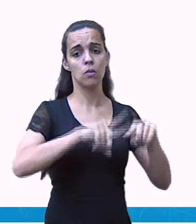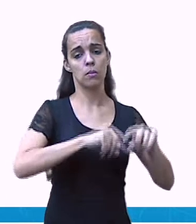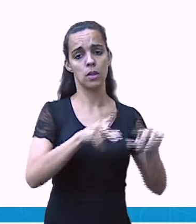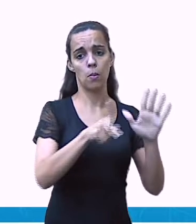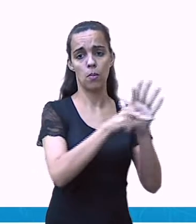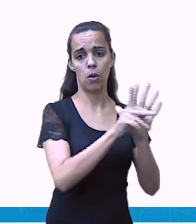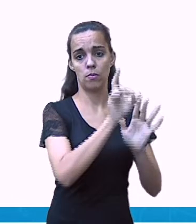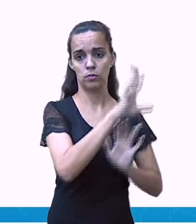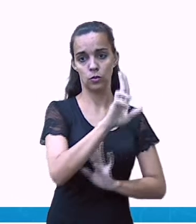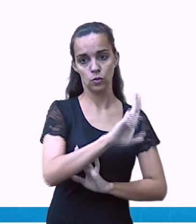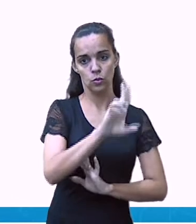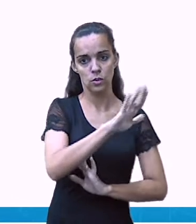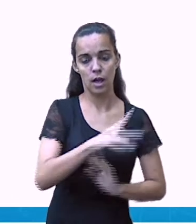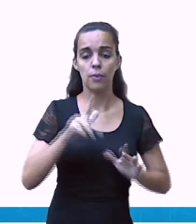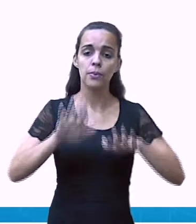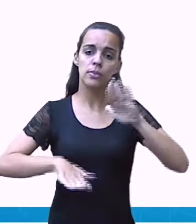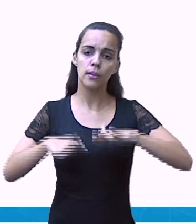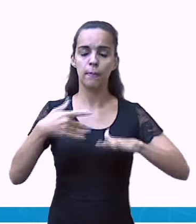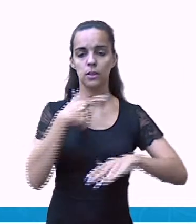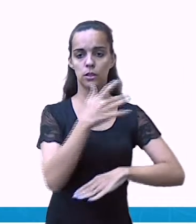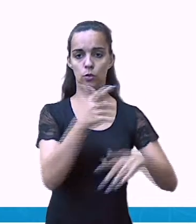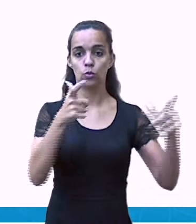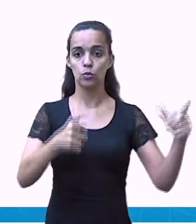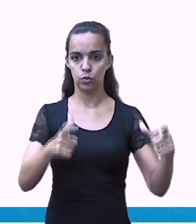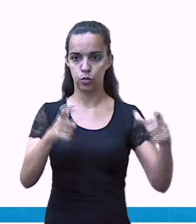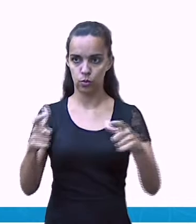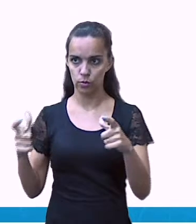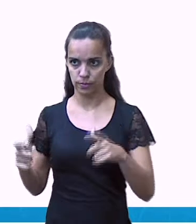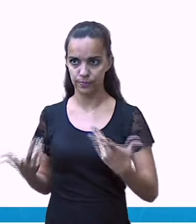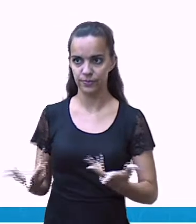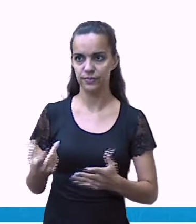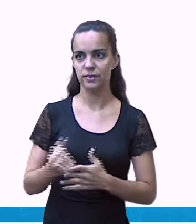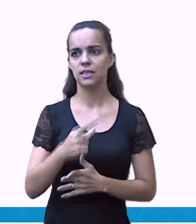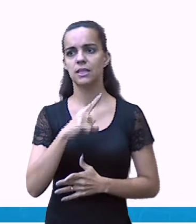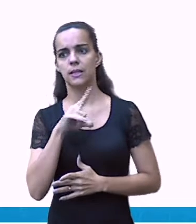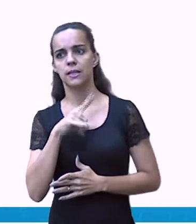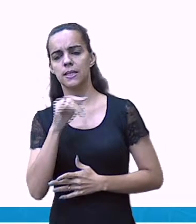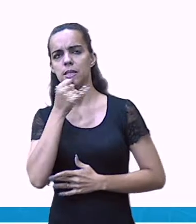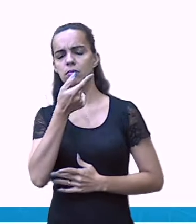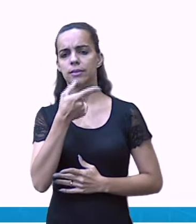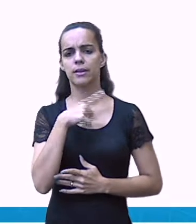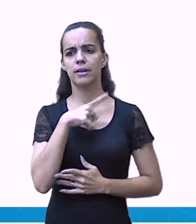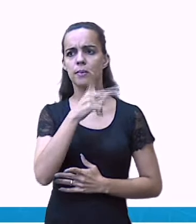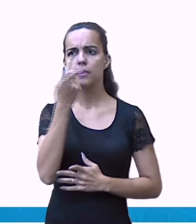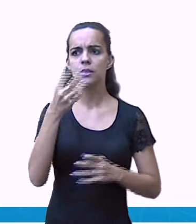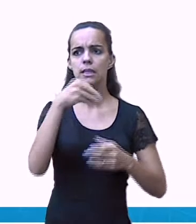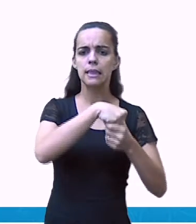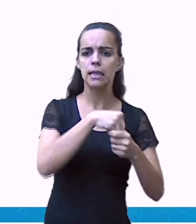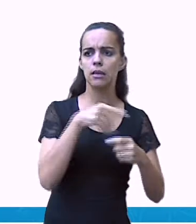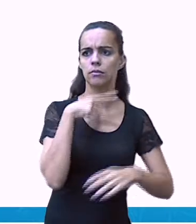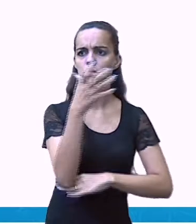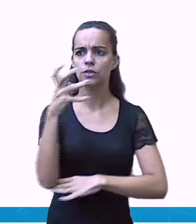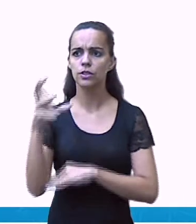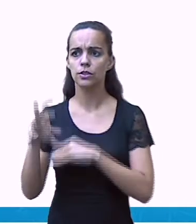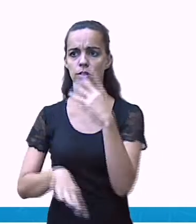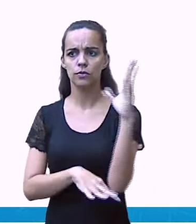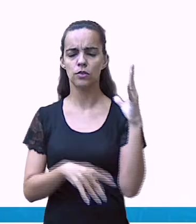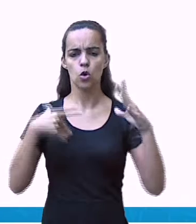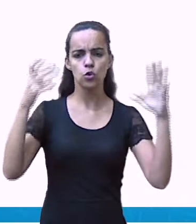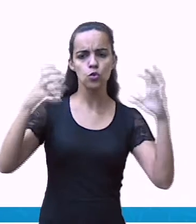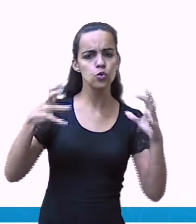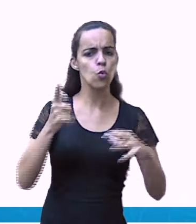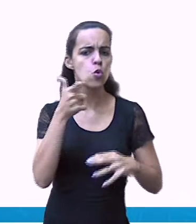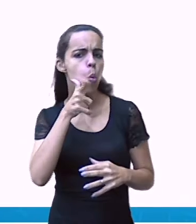particularidade, servindo aí de refúgio contra os intempéries da natureza, vento, sol,